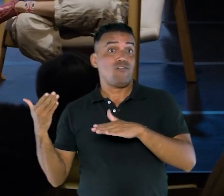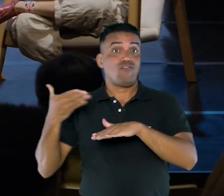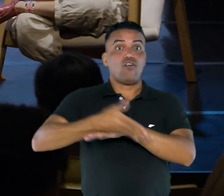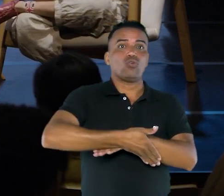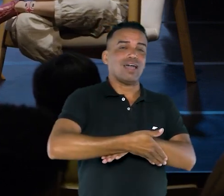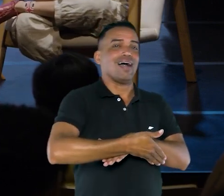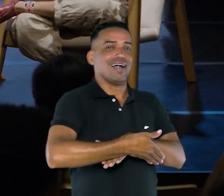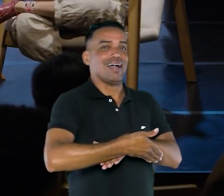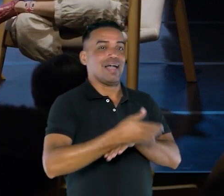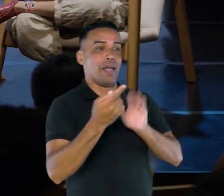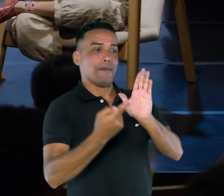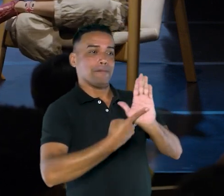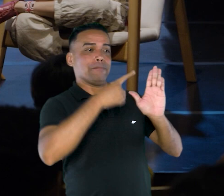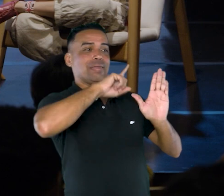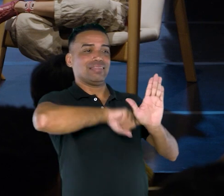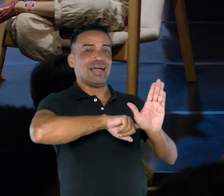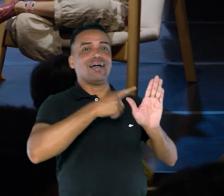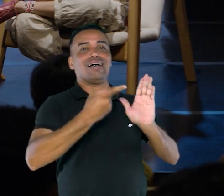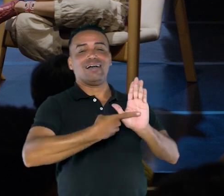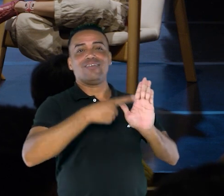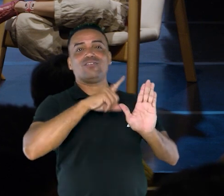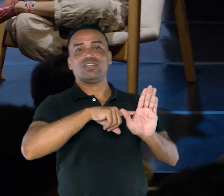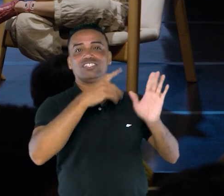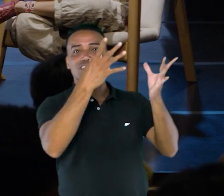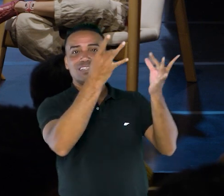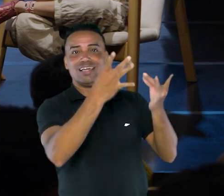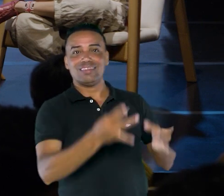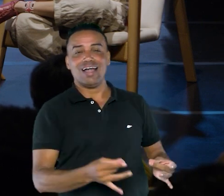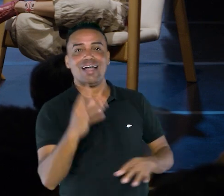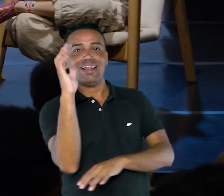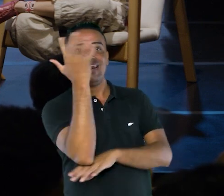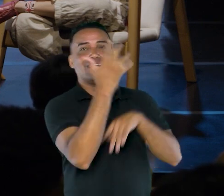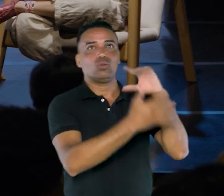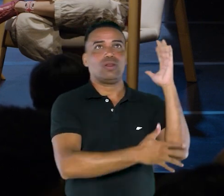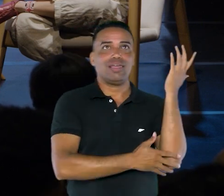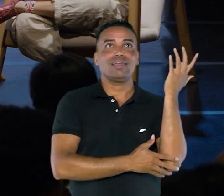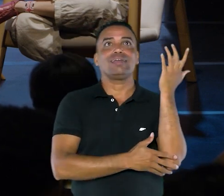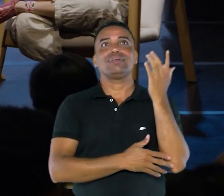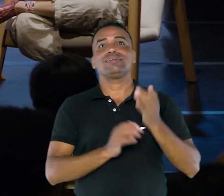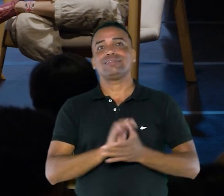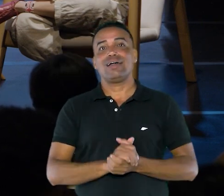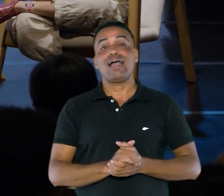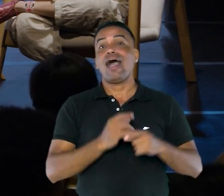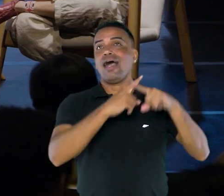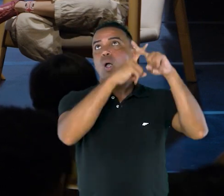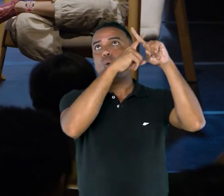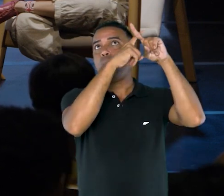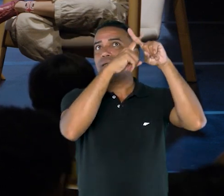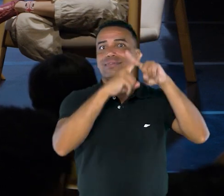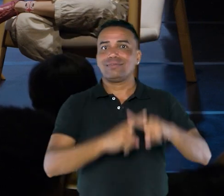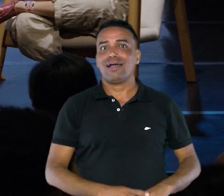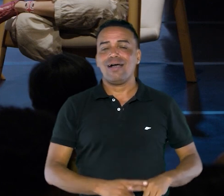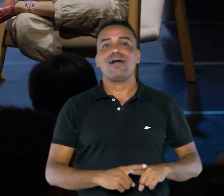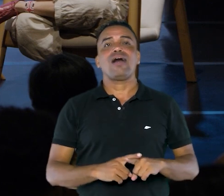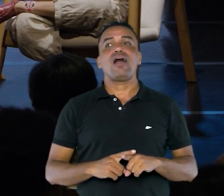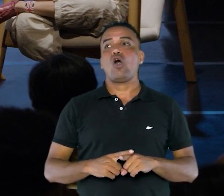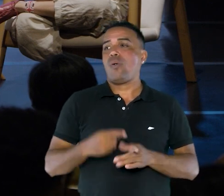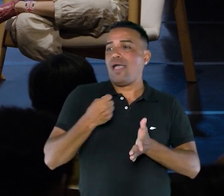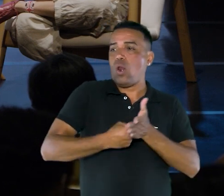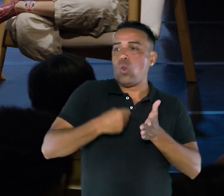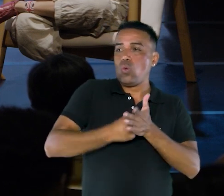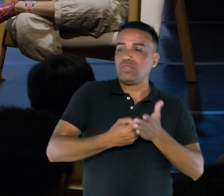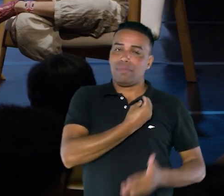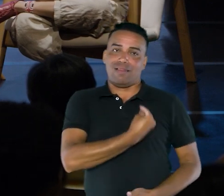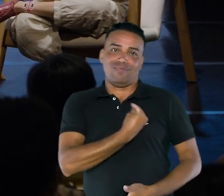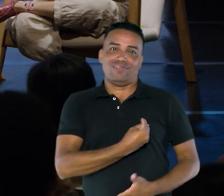as metáforas bélicas com as quais a gente descreve a natureza. Né? Tipo, é a competição, é a luta pela